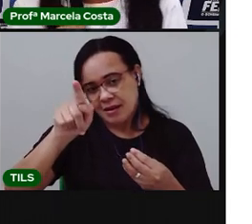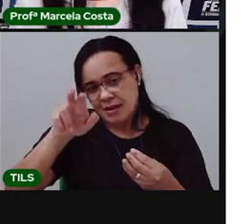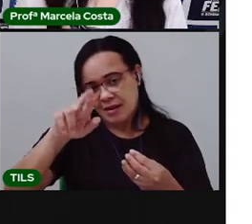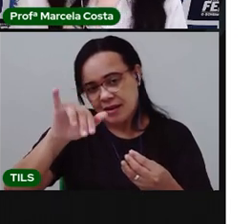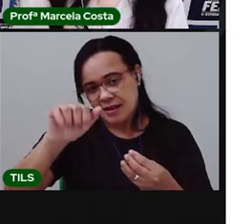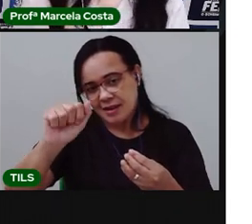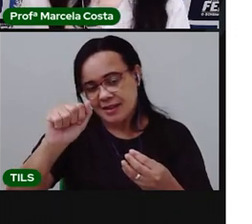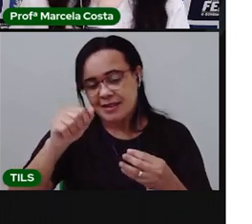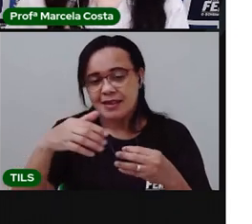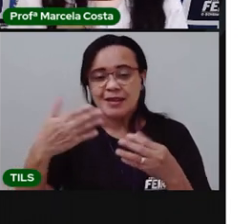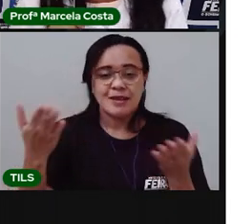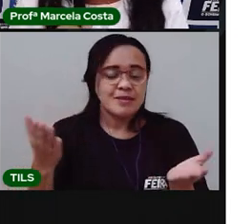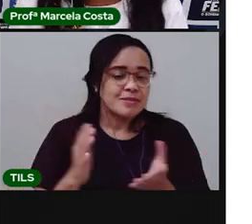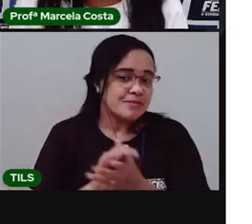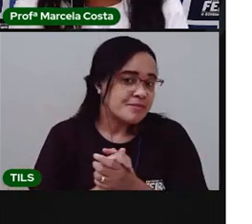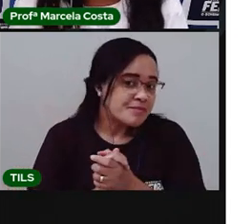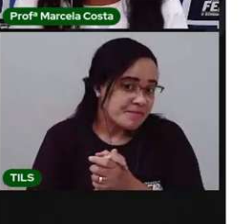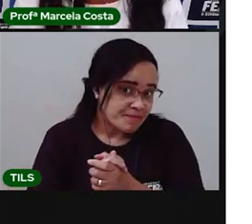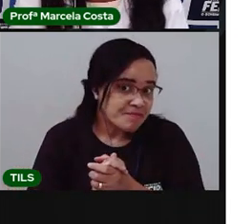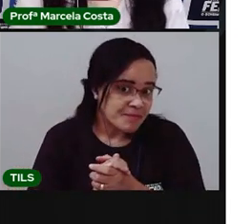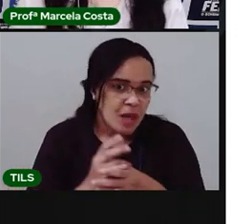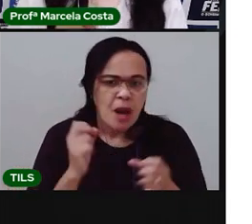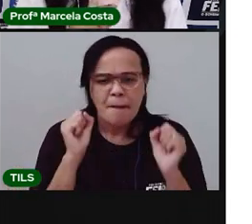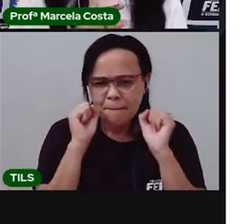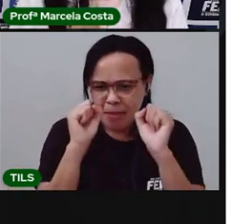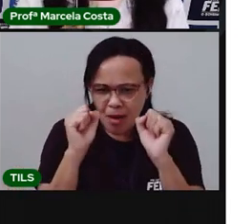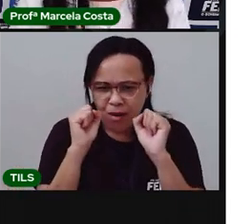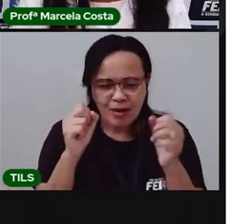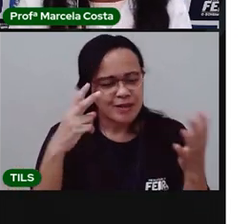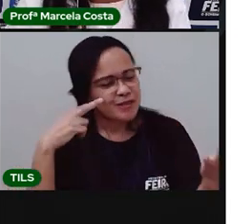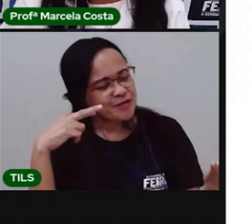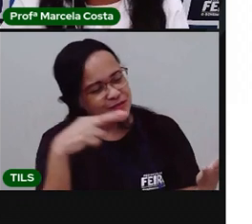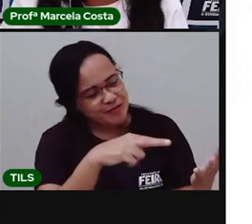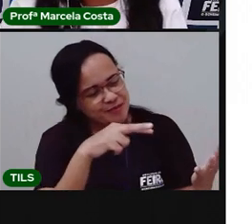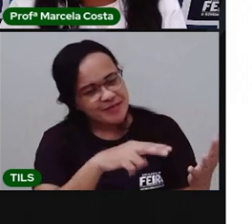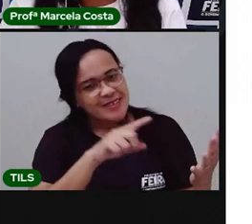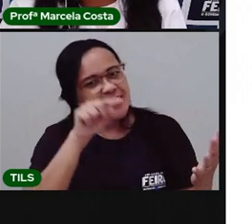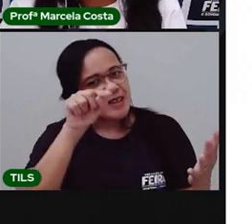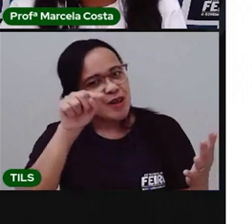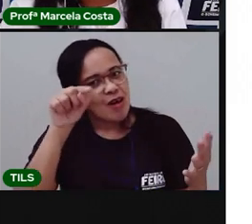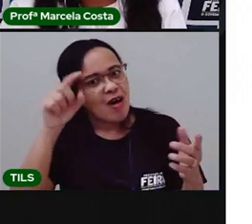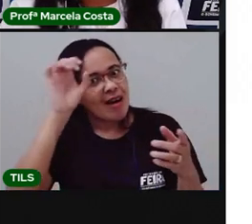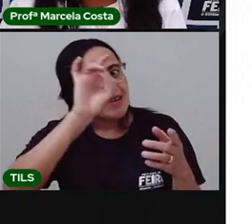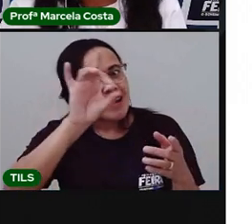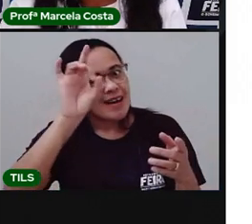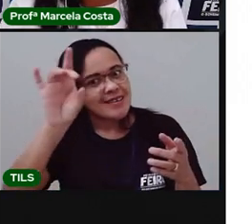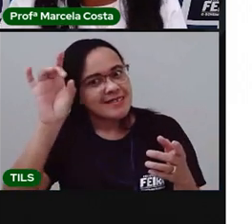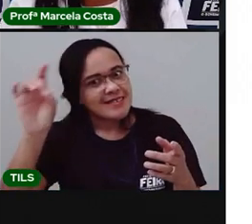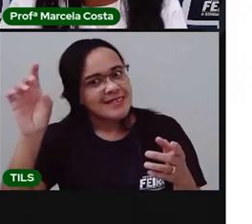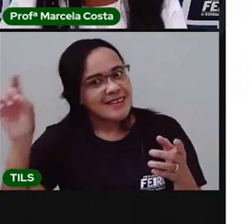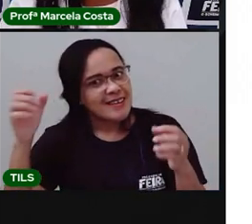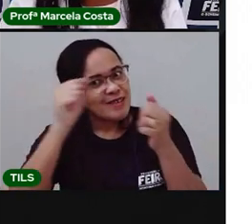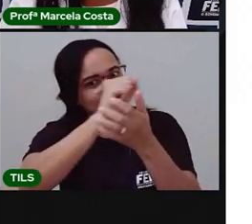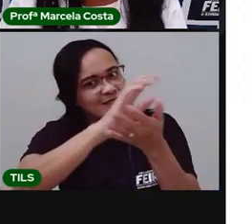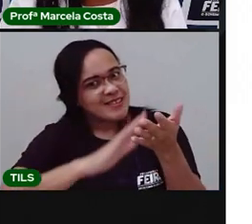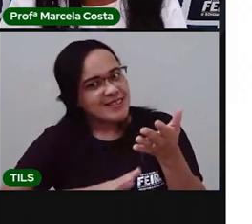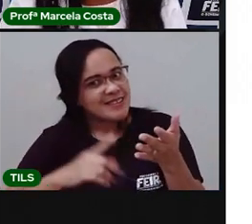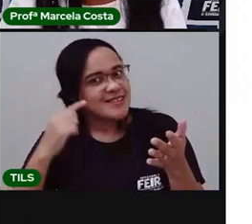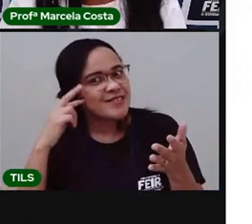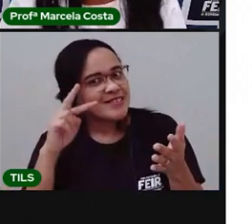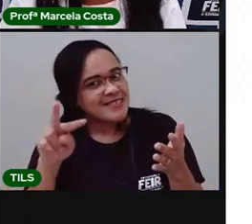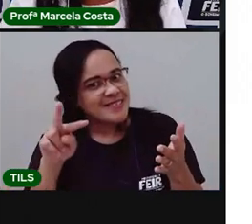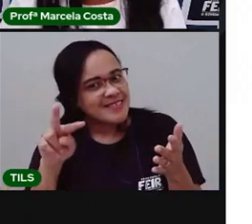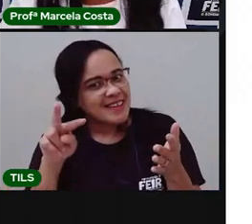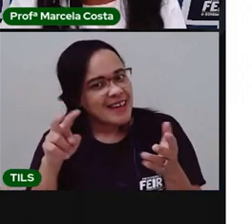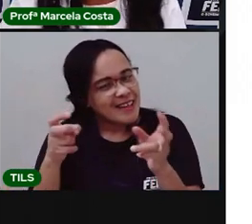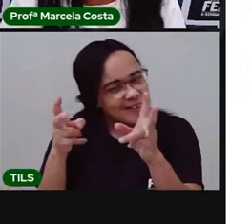dica. Você pode pescar olhando essas carinhas que estão aqui na atividade, ó. E olhar